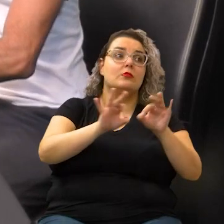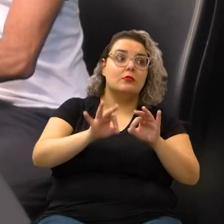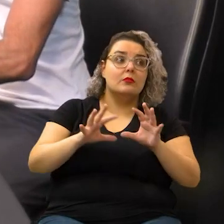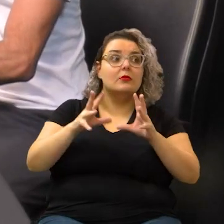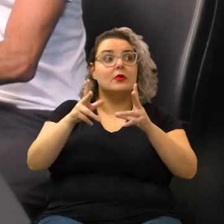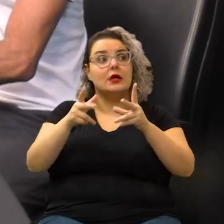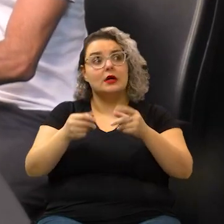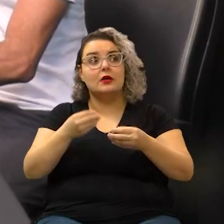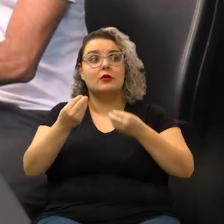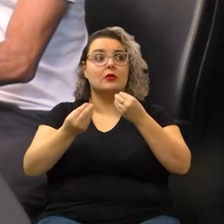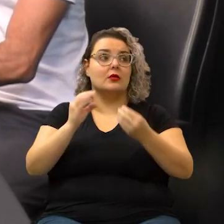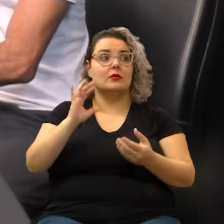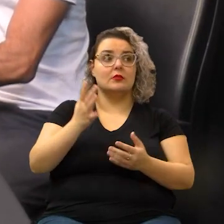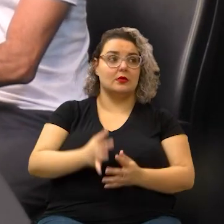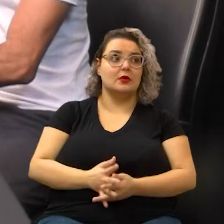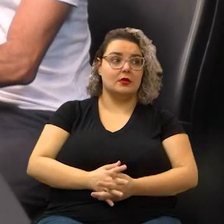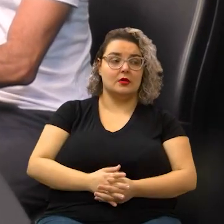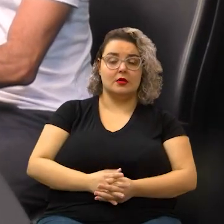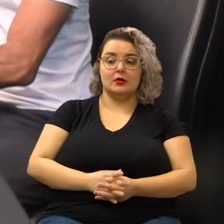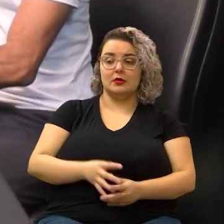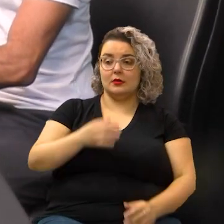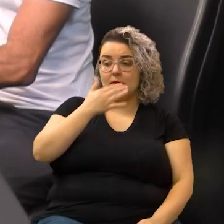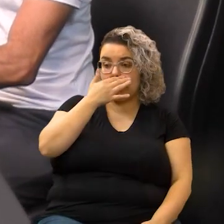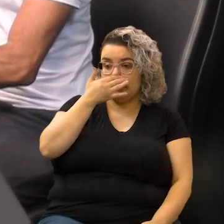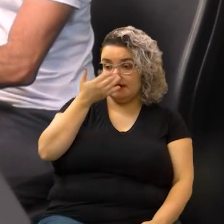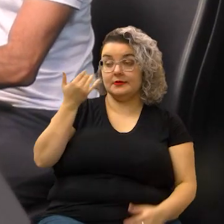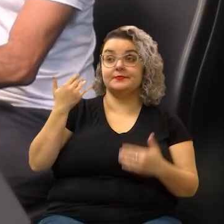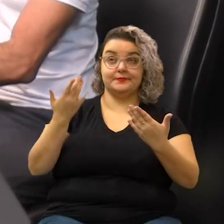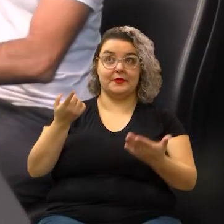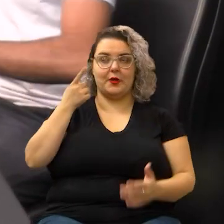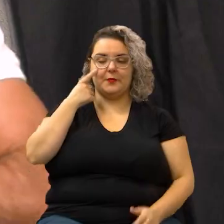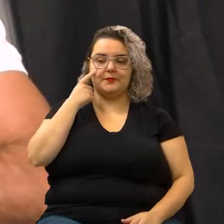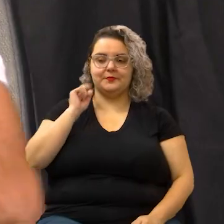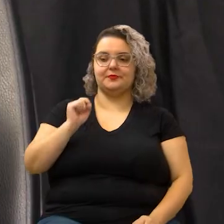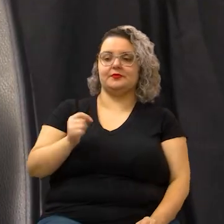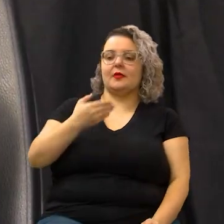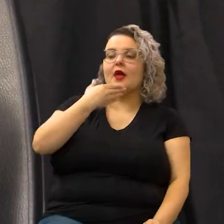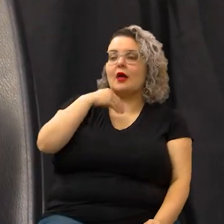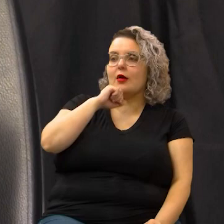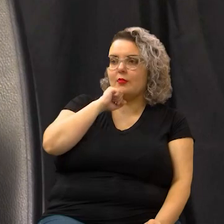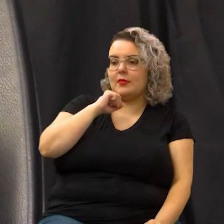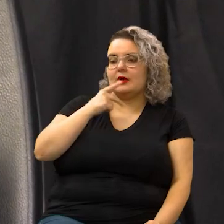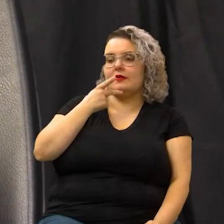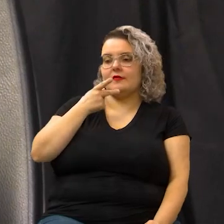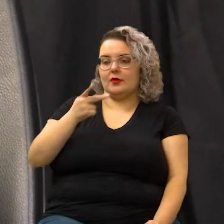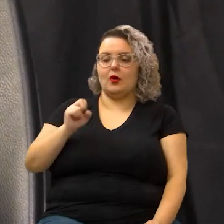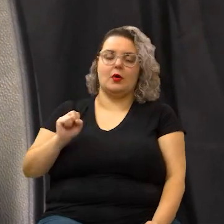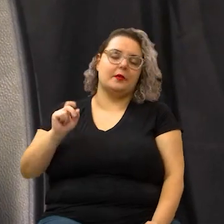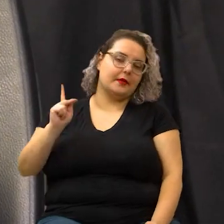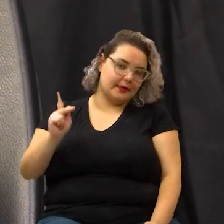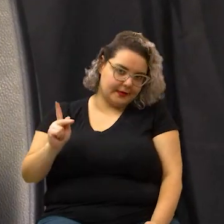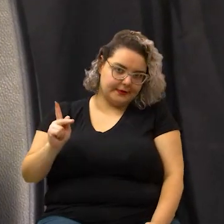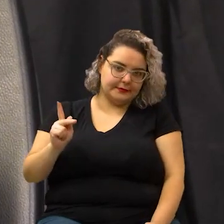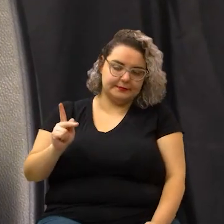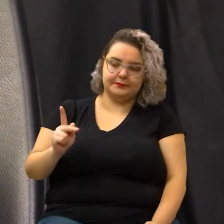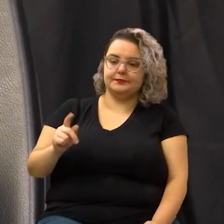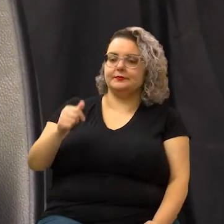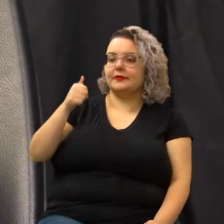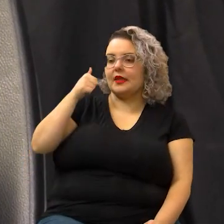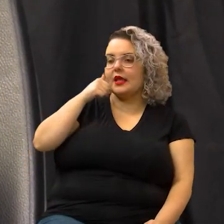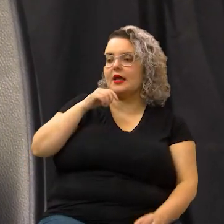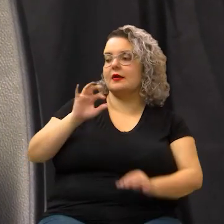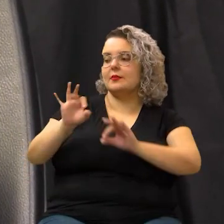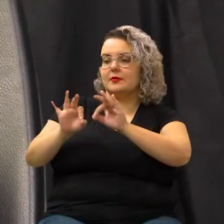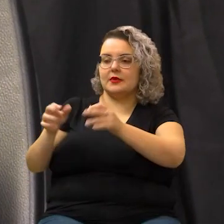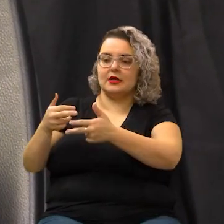ainda prepararam tudo? Como foi isso? Então, olha só. Aí foi o seguinte, aí o pai dela falou, então, beleza. Ela